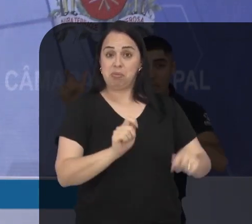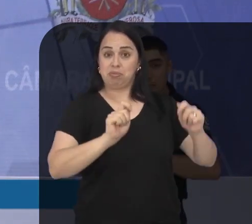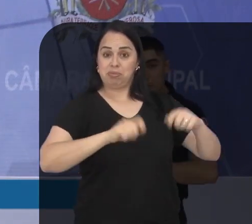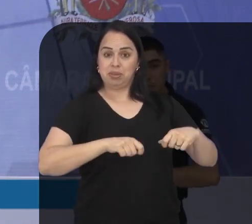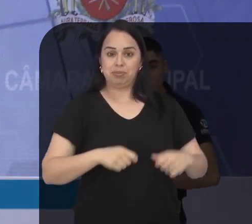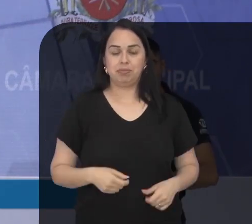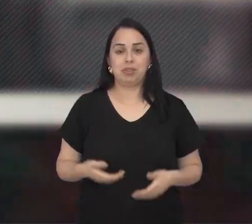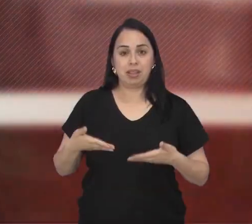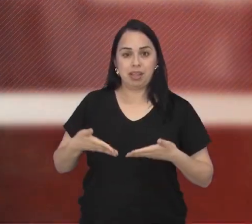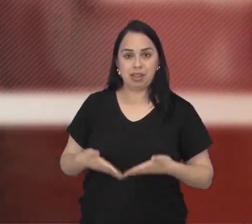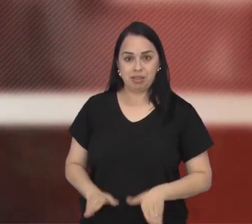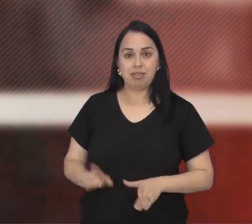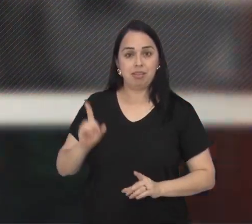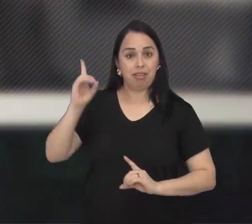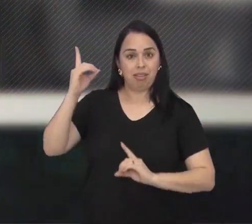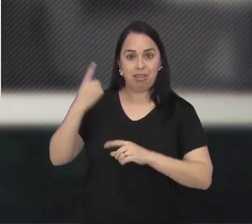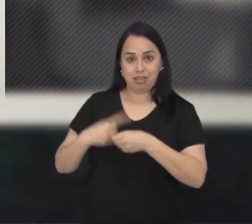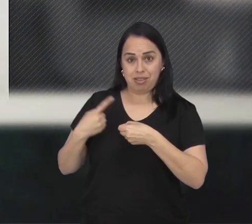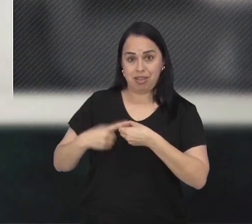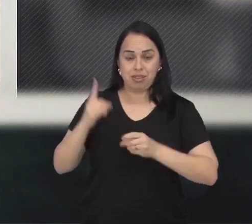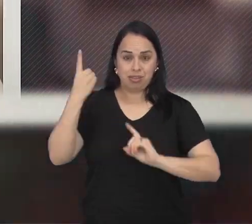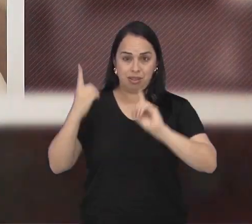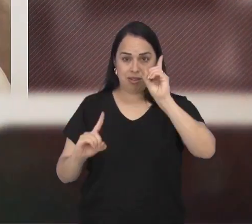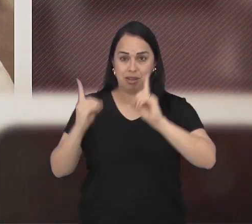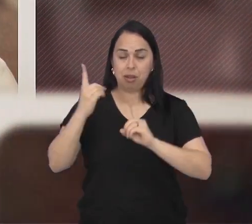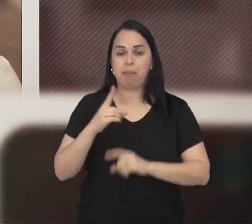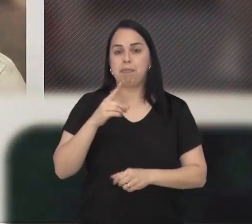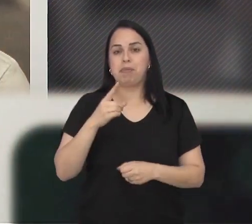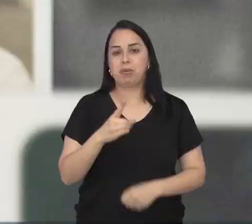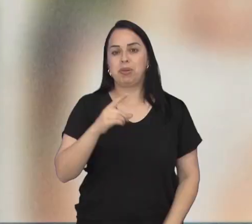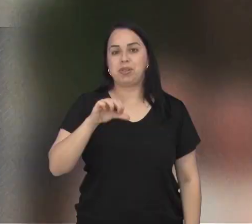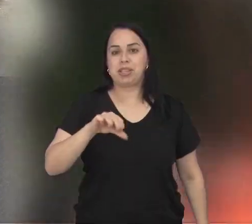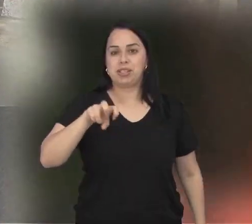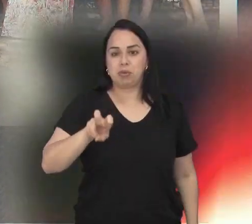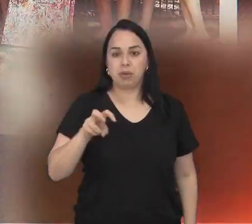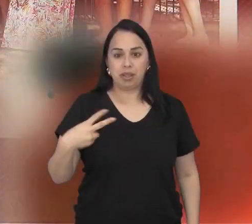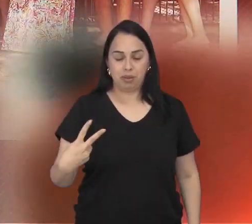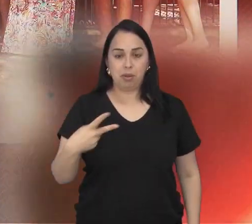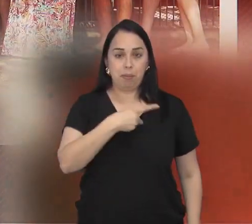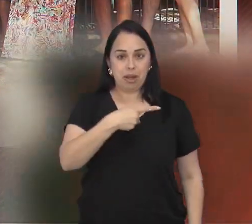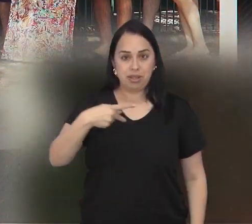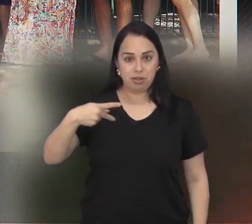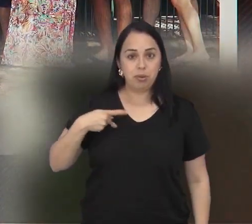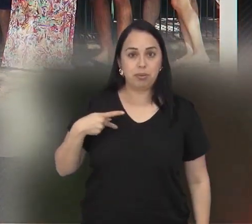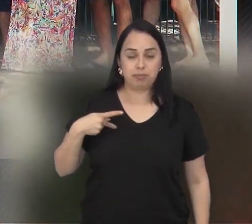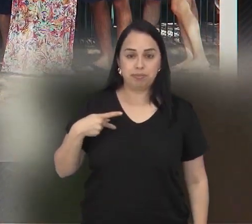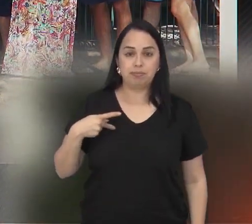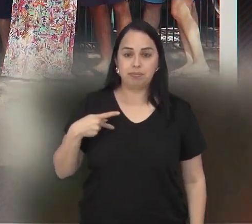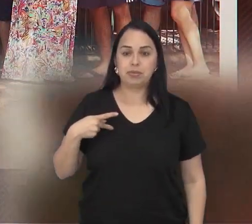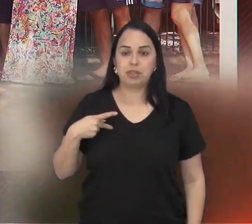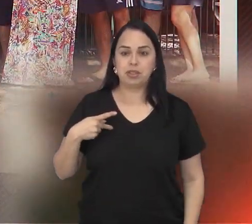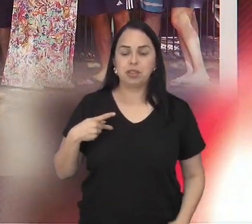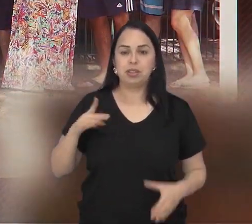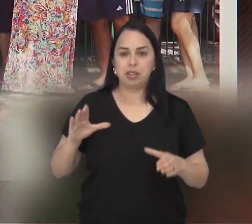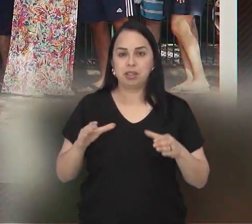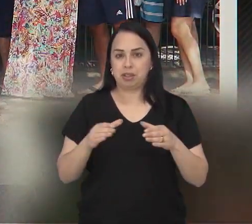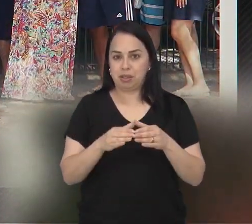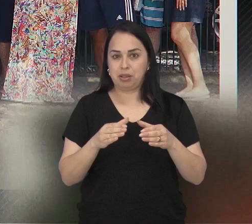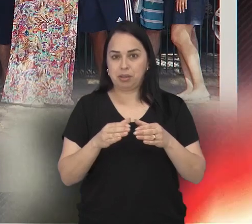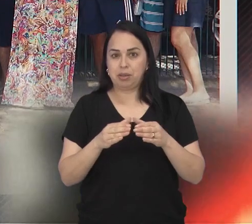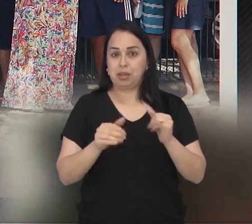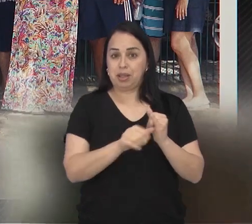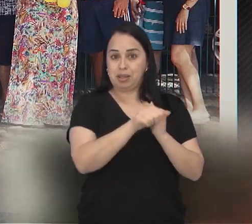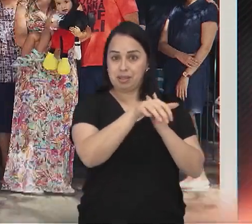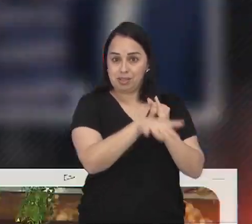é recordista. Nascido em Presidente Prudente em 1952, o pastor Conrado Fennemiller faz parte